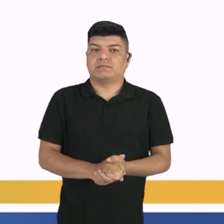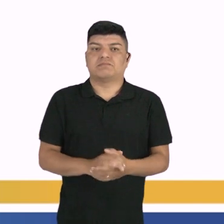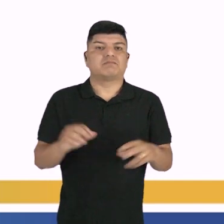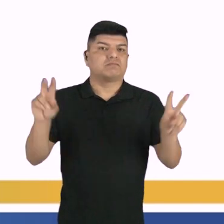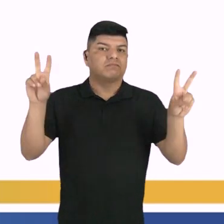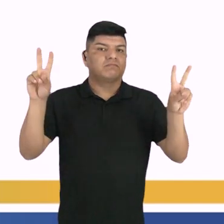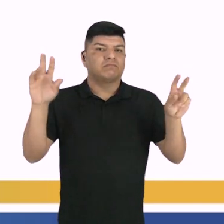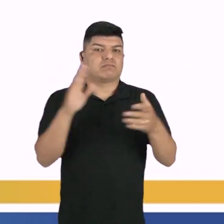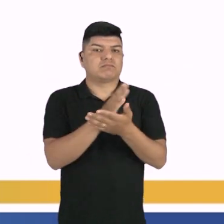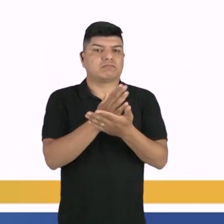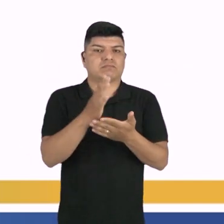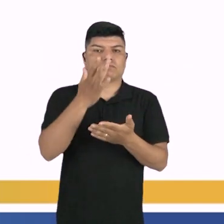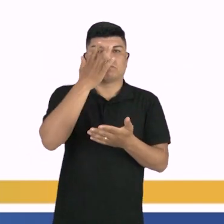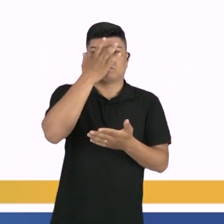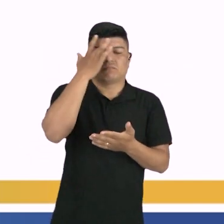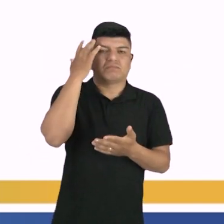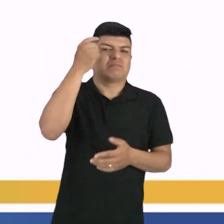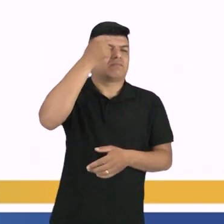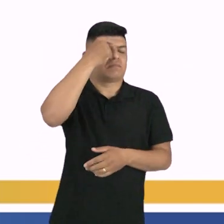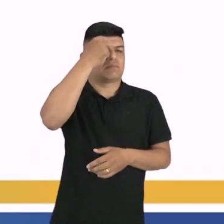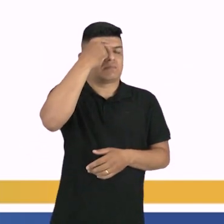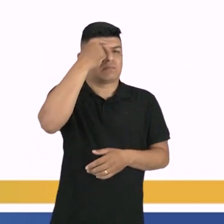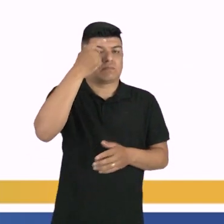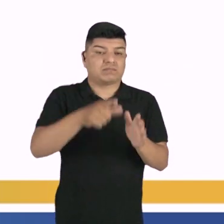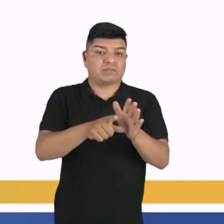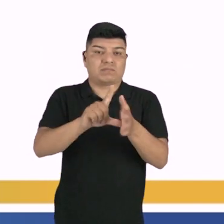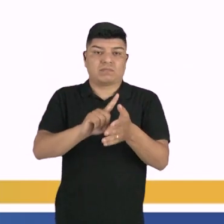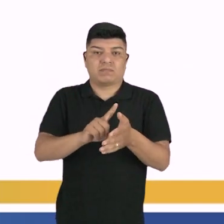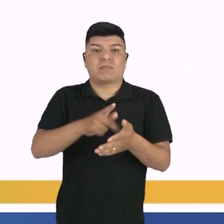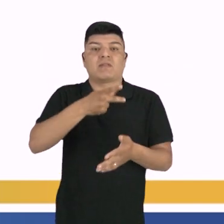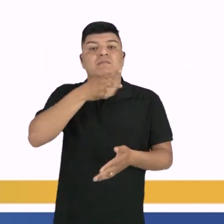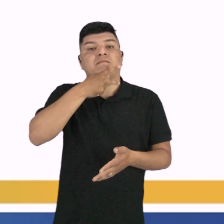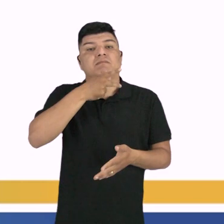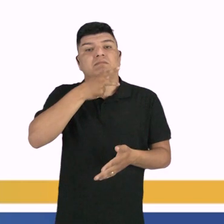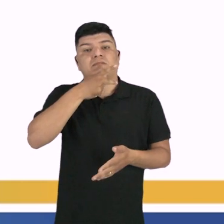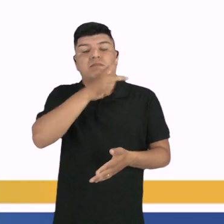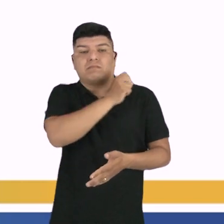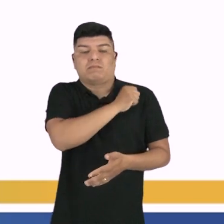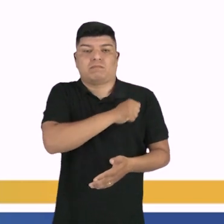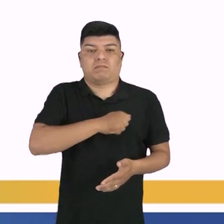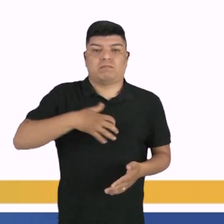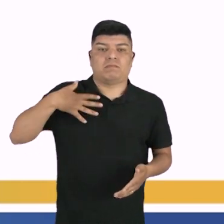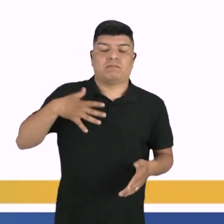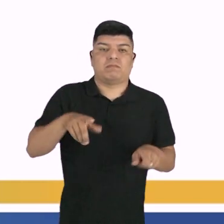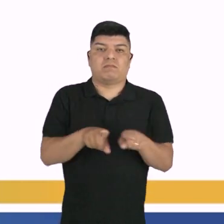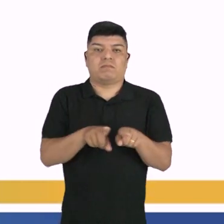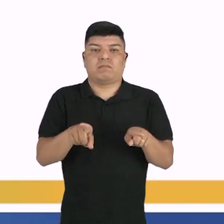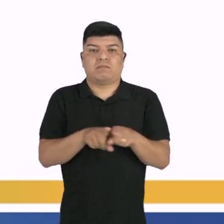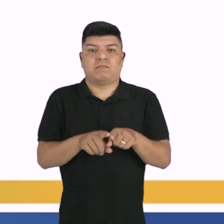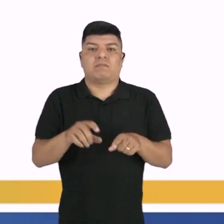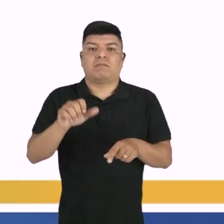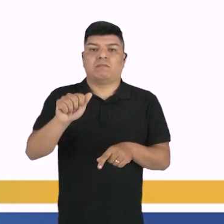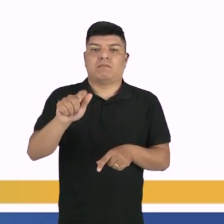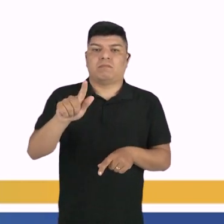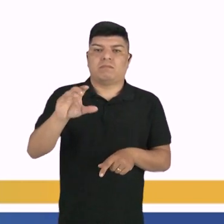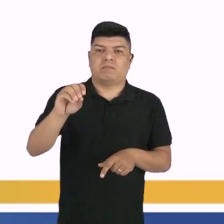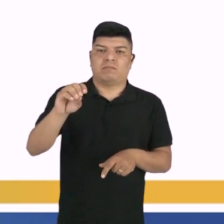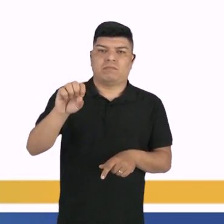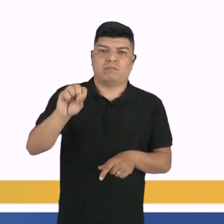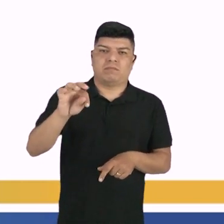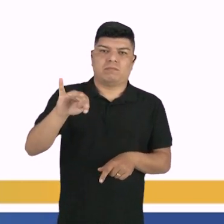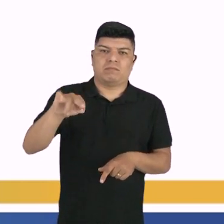teóricos, pensadores anteriores, como, por exemplo, Platão, Aristóteles, Santo Agostinho, quando